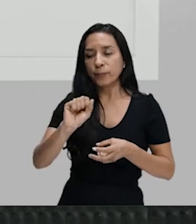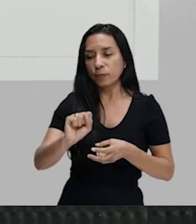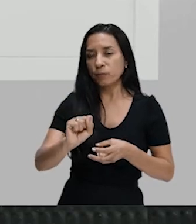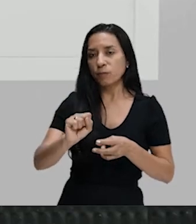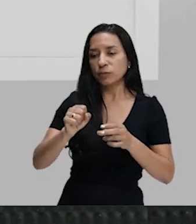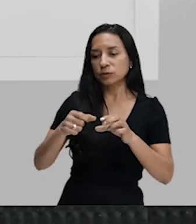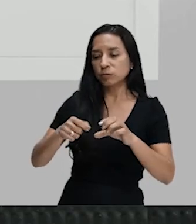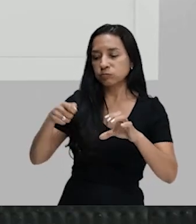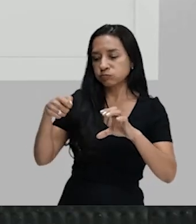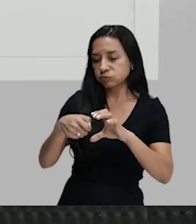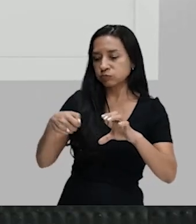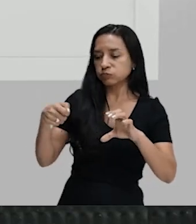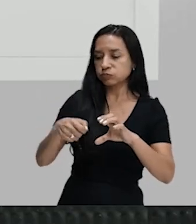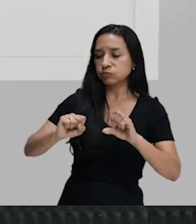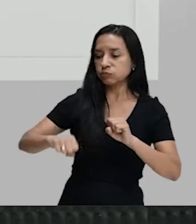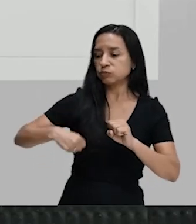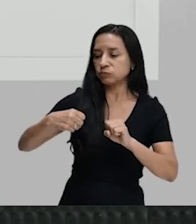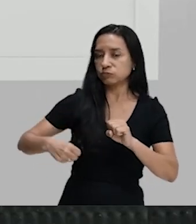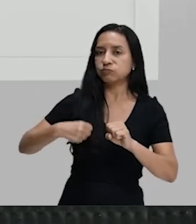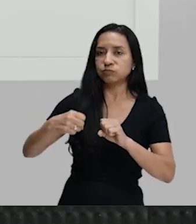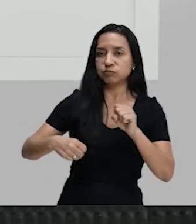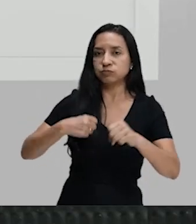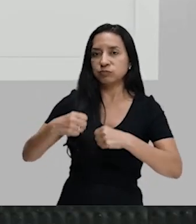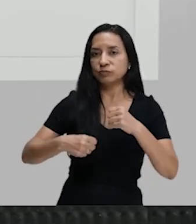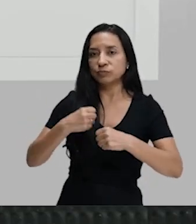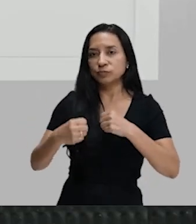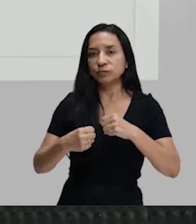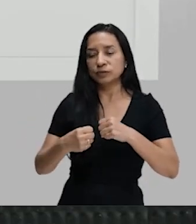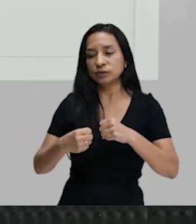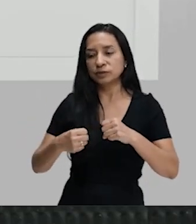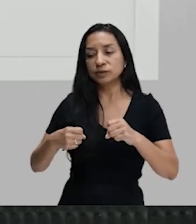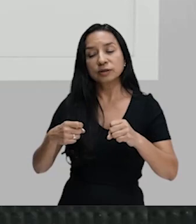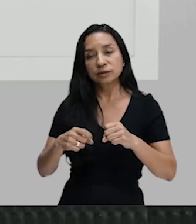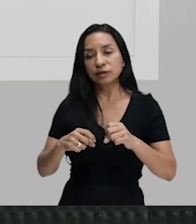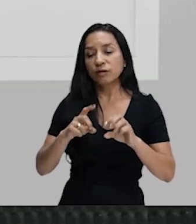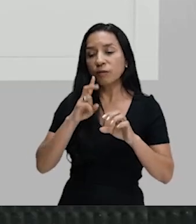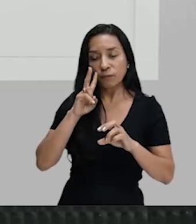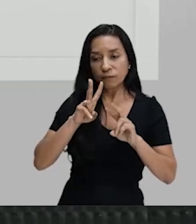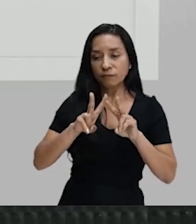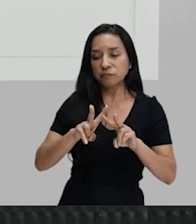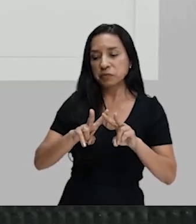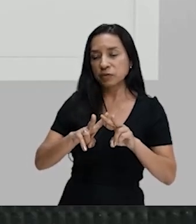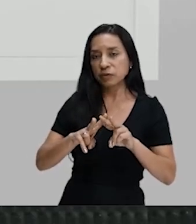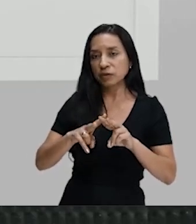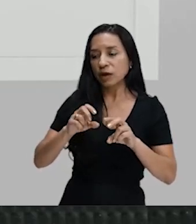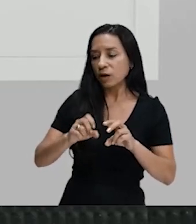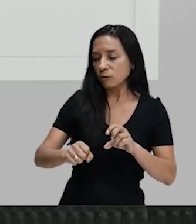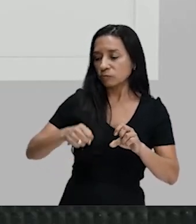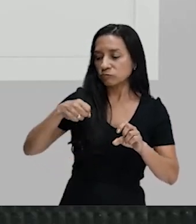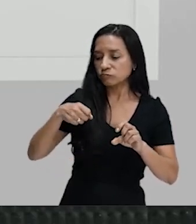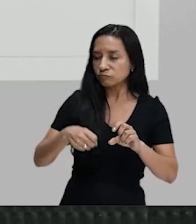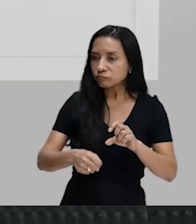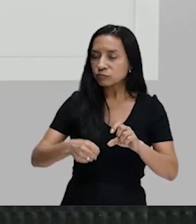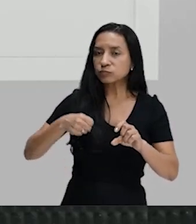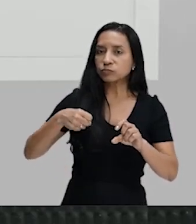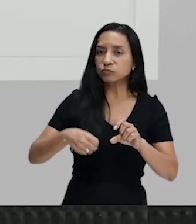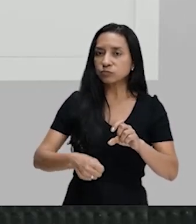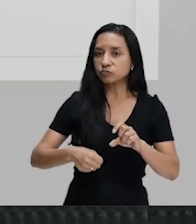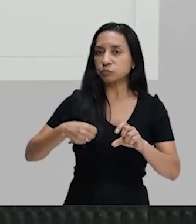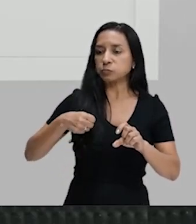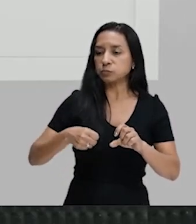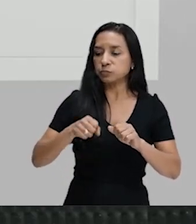encher a bola, certo? Então, no momento que você aciona, né, que você comprime o gás interno, que